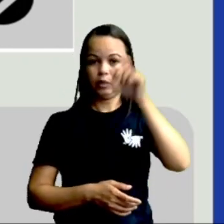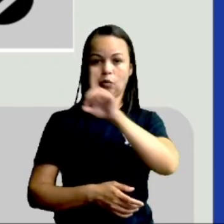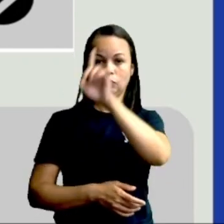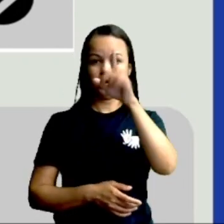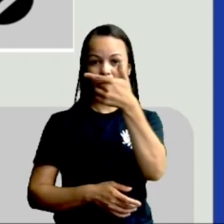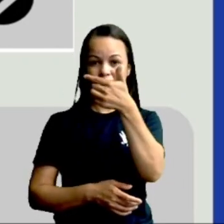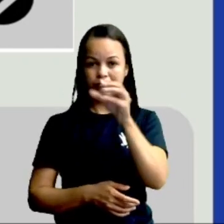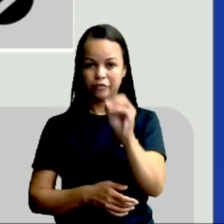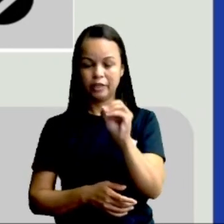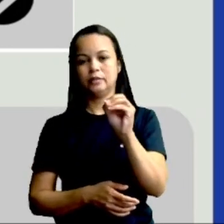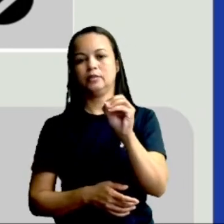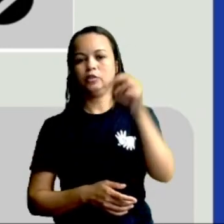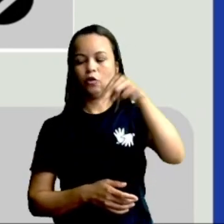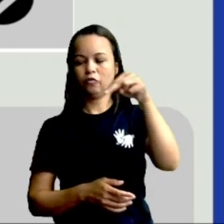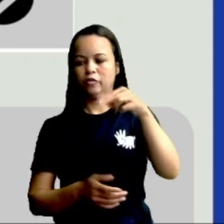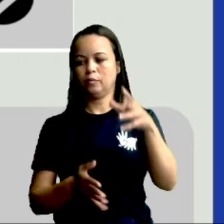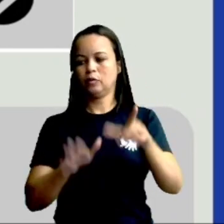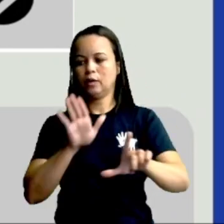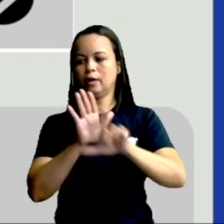meio da lei número